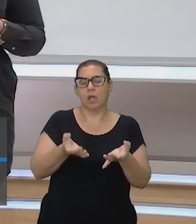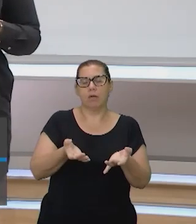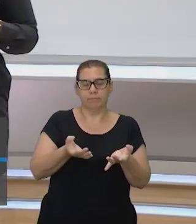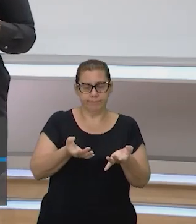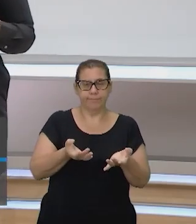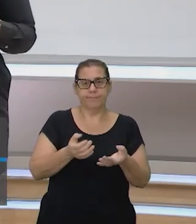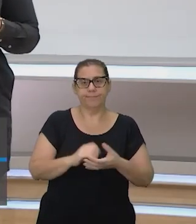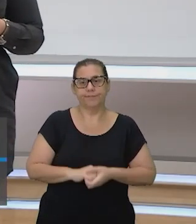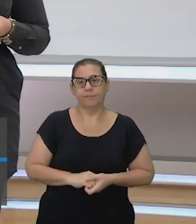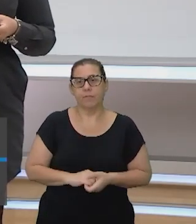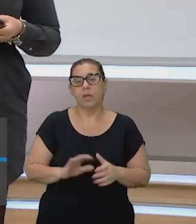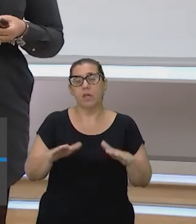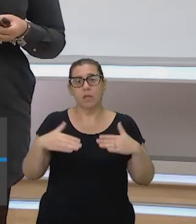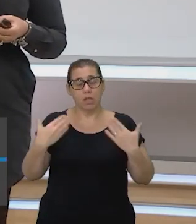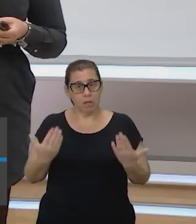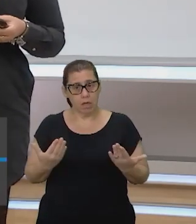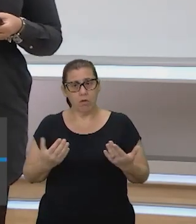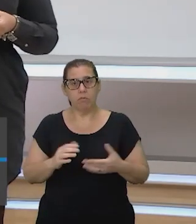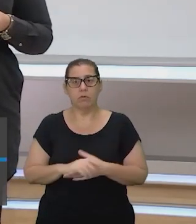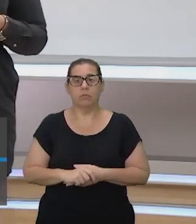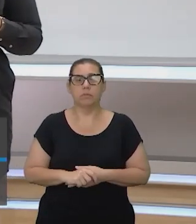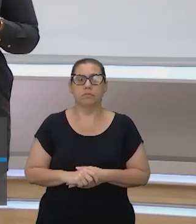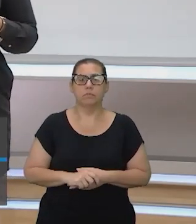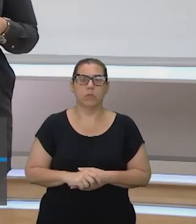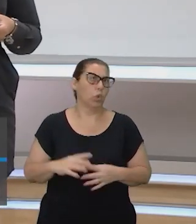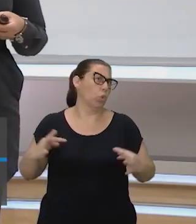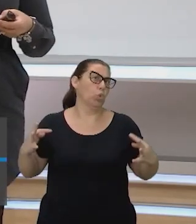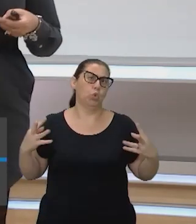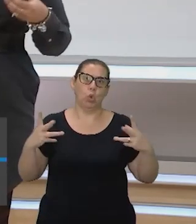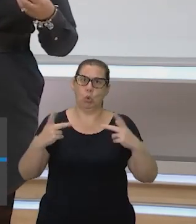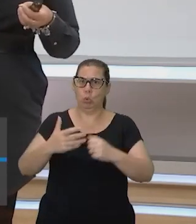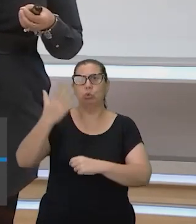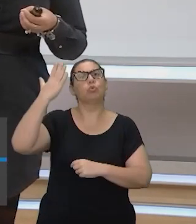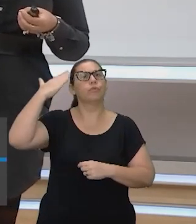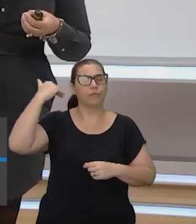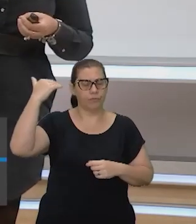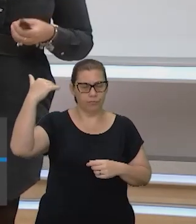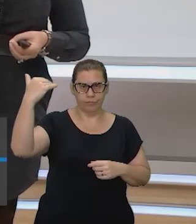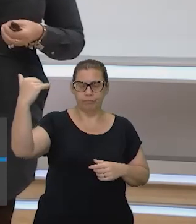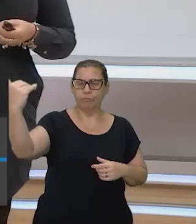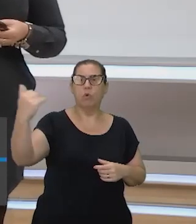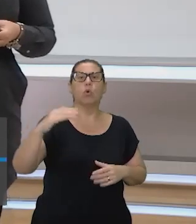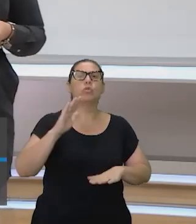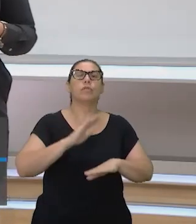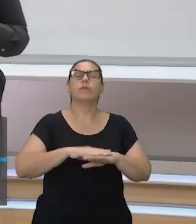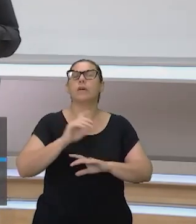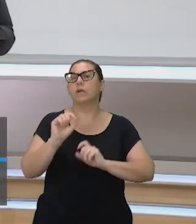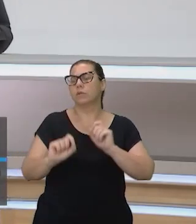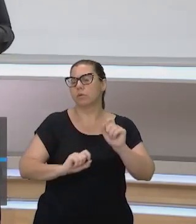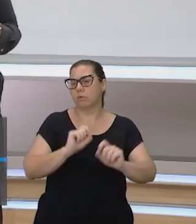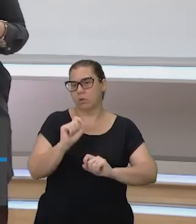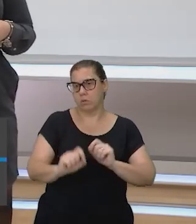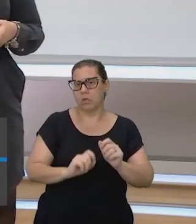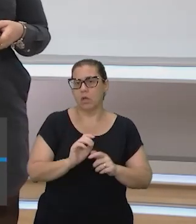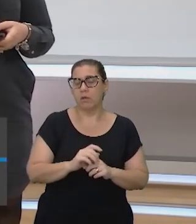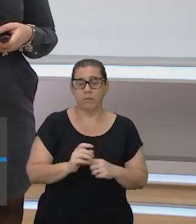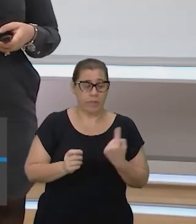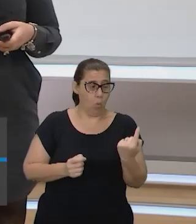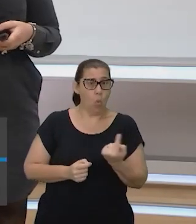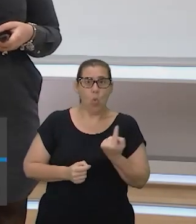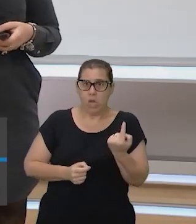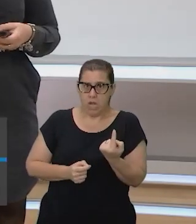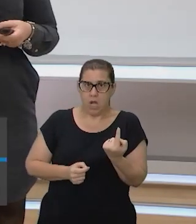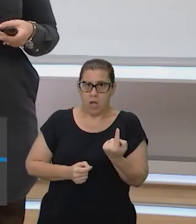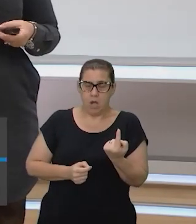da pop art, tá? Então, Andy Warhol e todos os outros artistas da pop art, o que eles fazem? Ao invés de fazer uma única